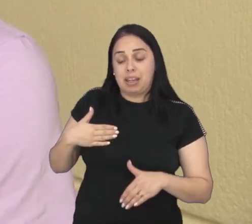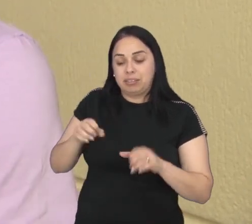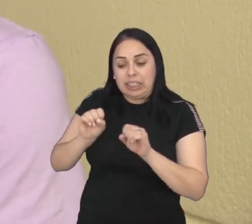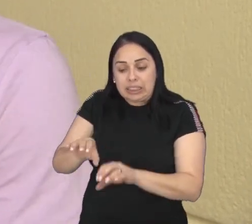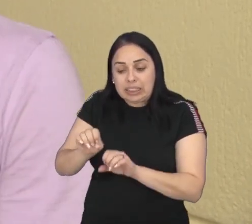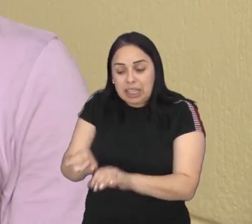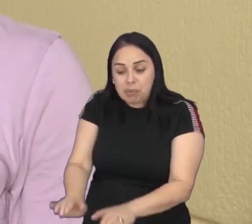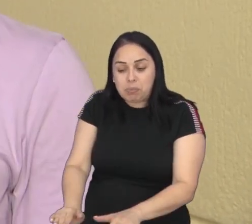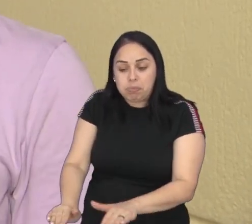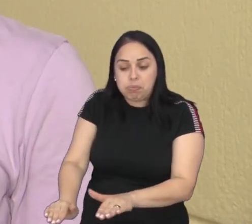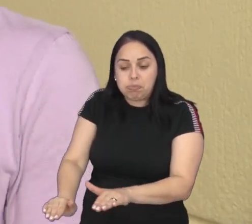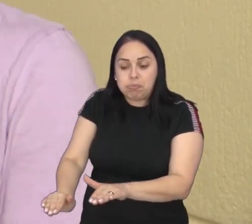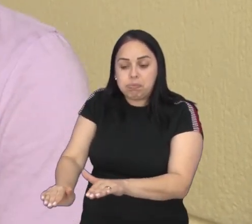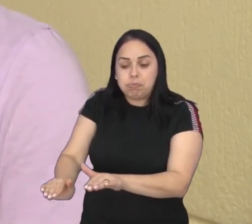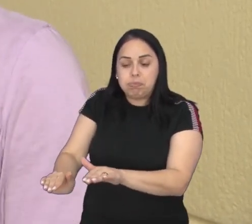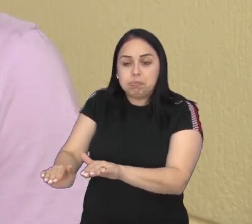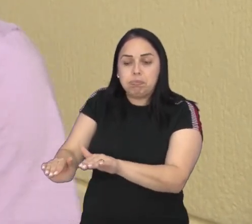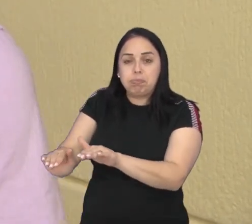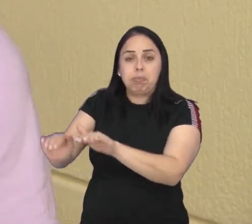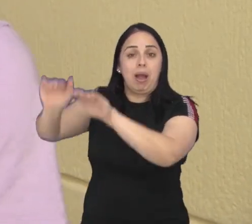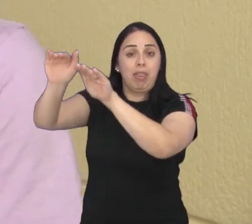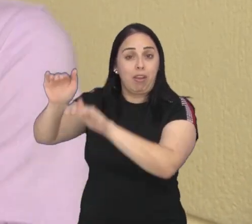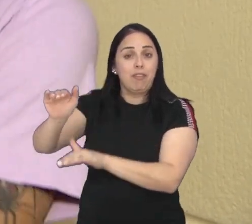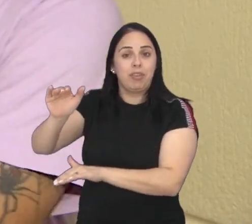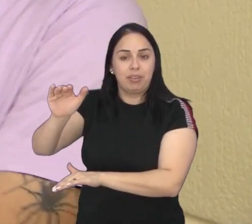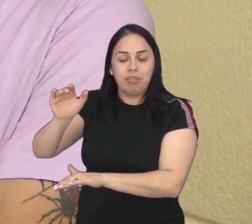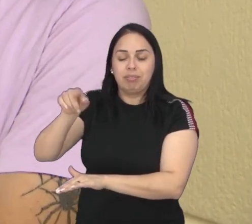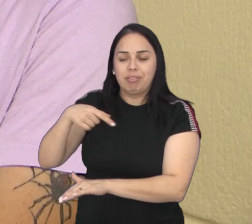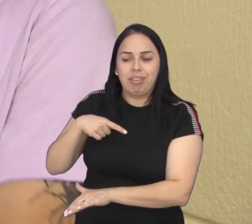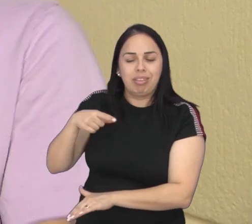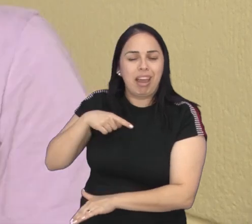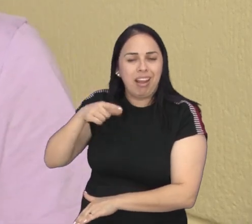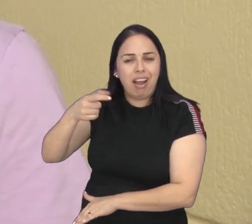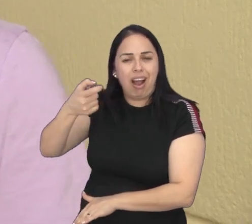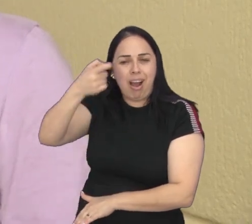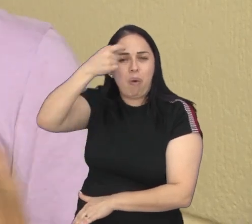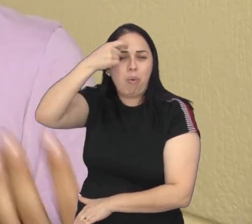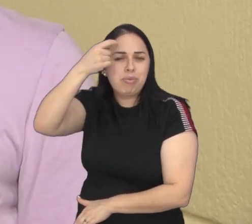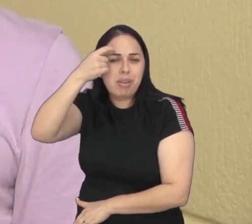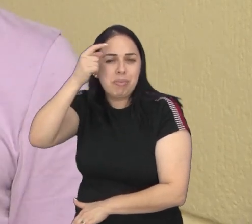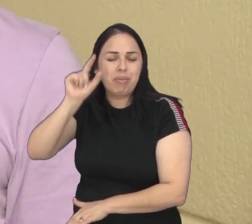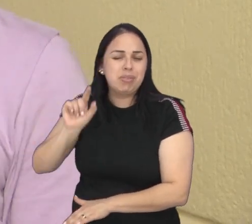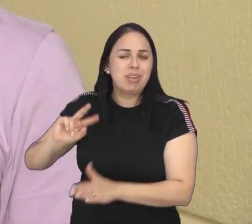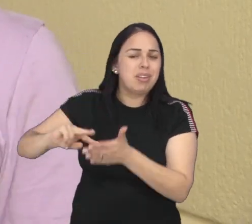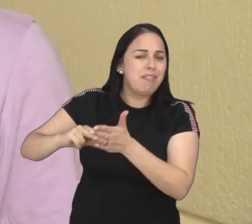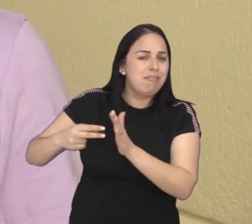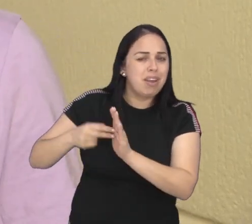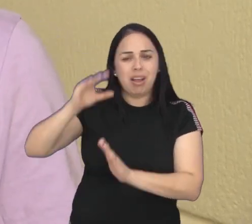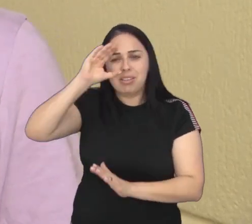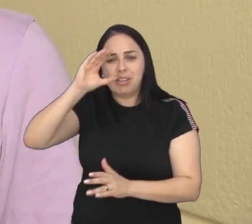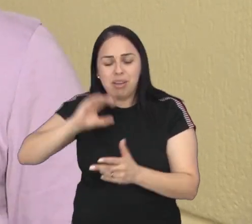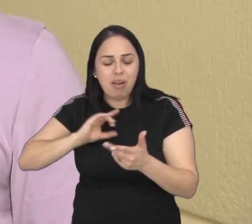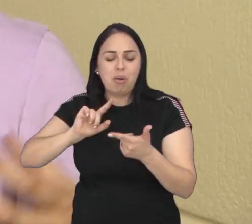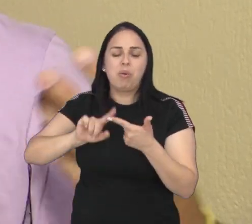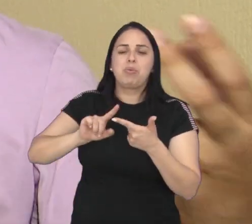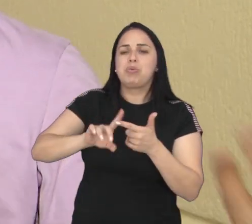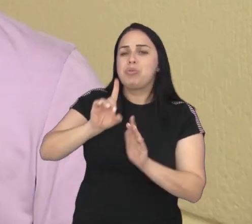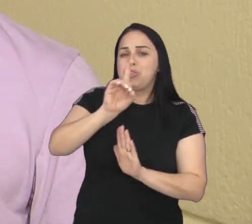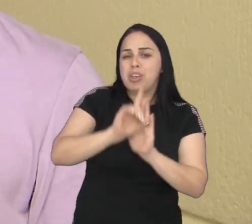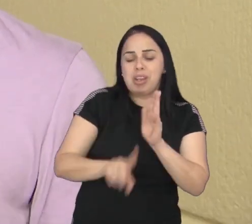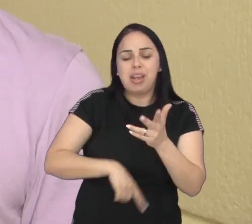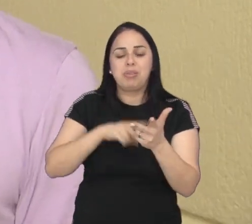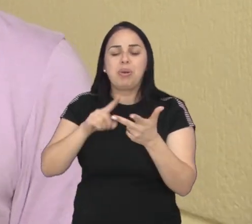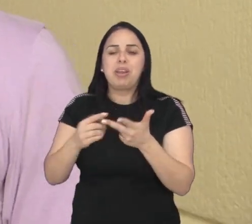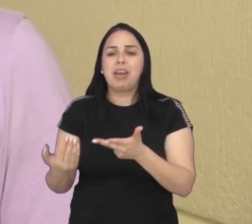mais cedo, os alunos ou os proto-cidadãos, terem a consciência do que é a cidadania, do que são